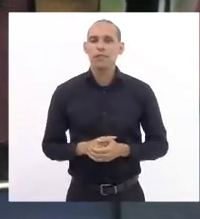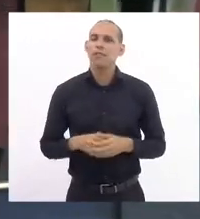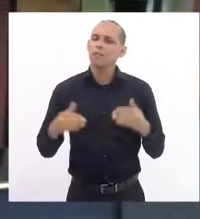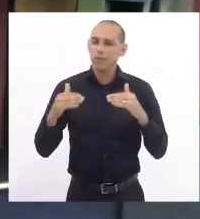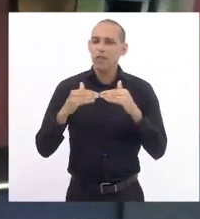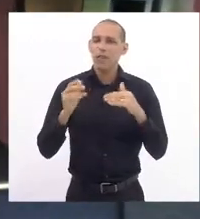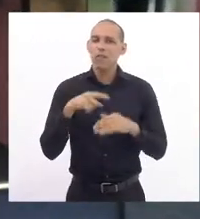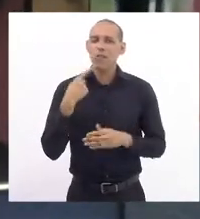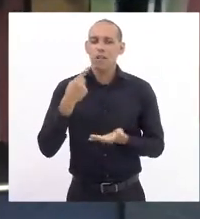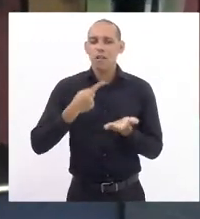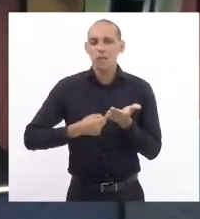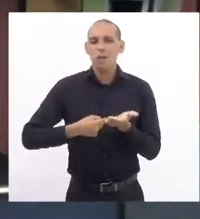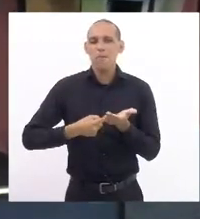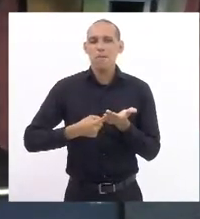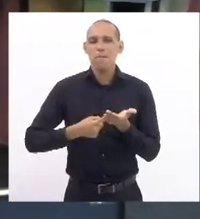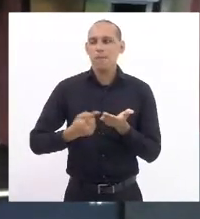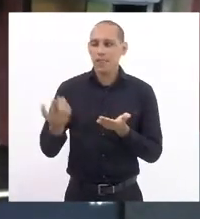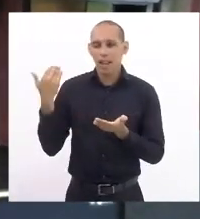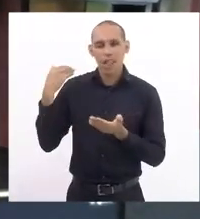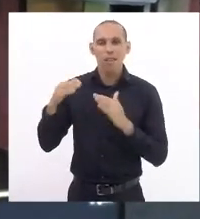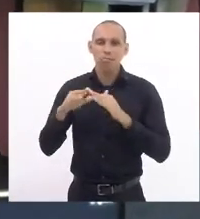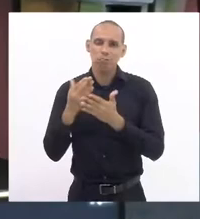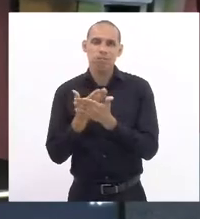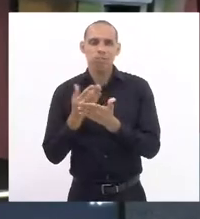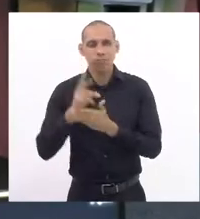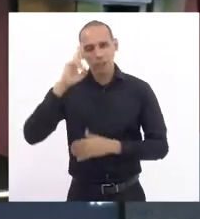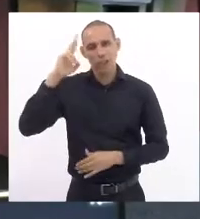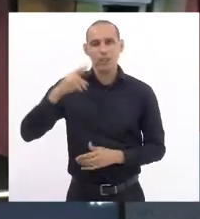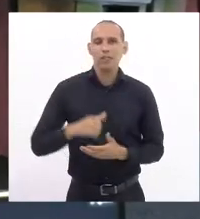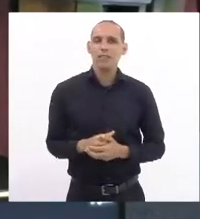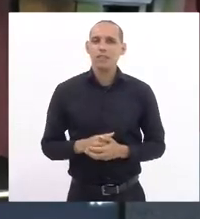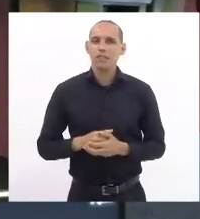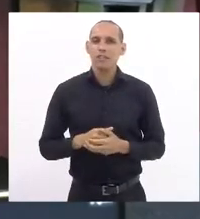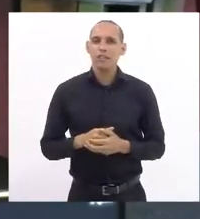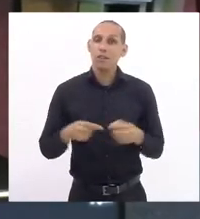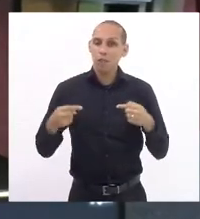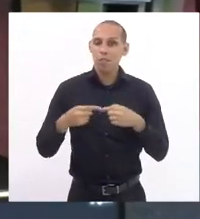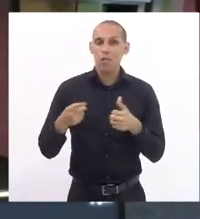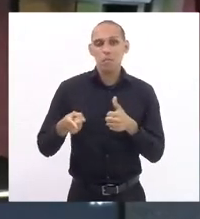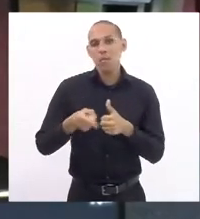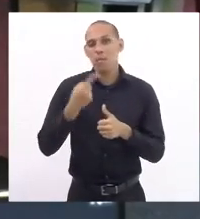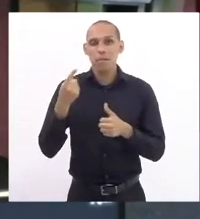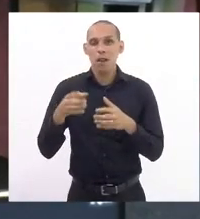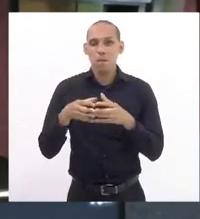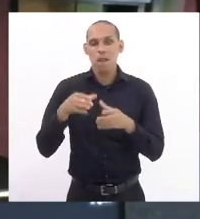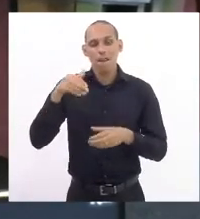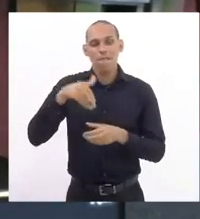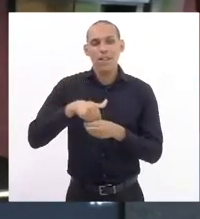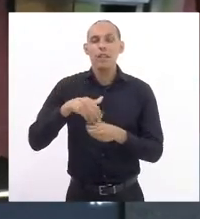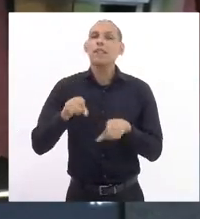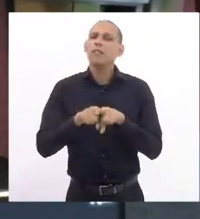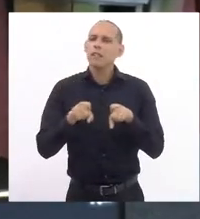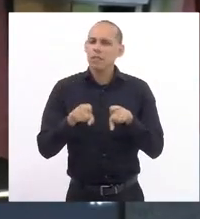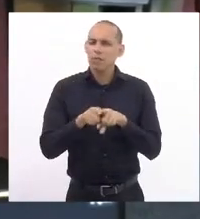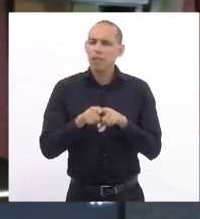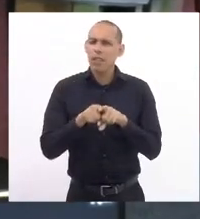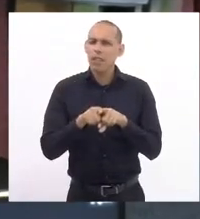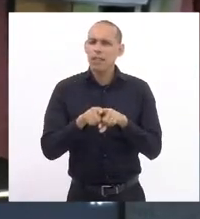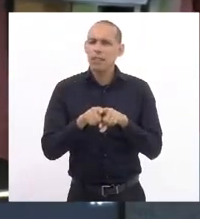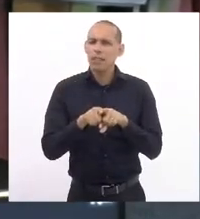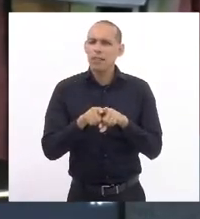nós combinamos, pactuamos no Colégio de Líderes em relação a esse primeiro bloco de vetos, mas também quero fazer